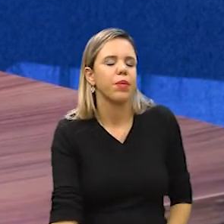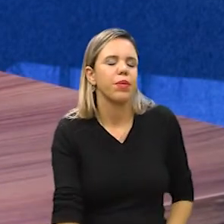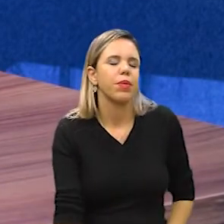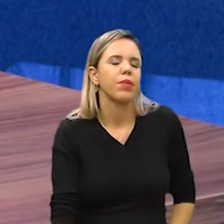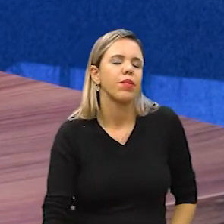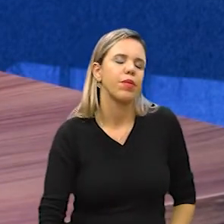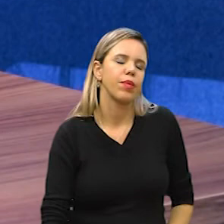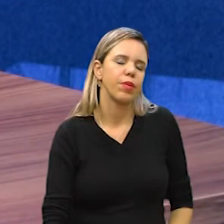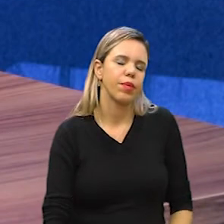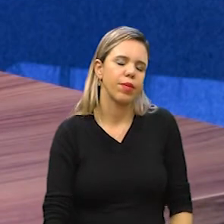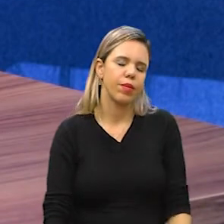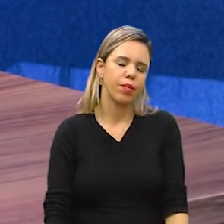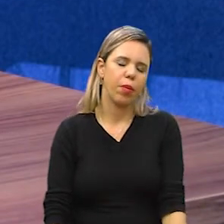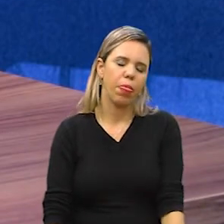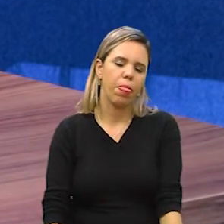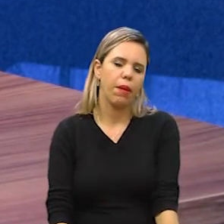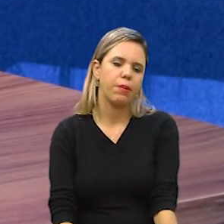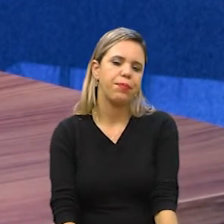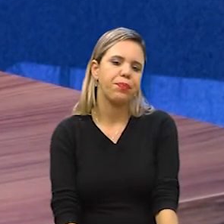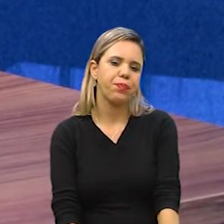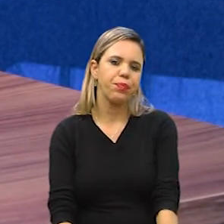o